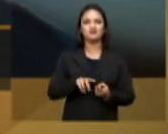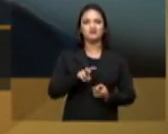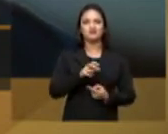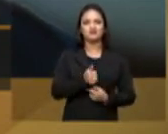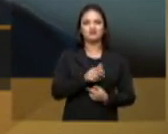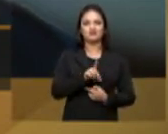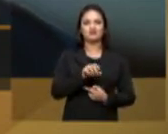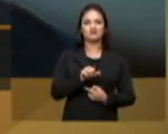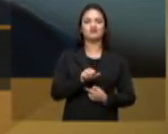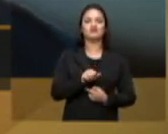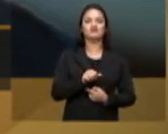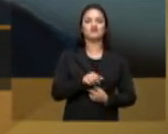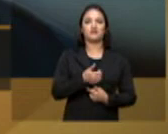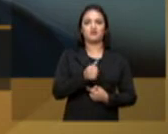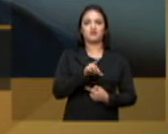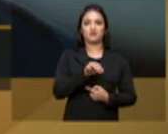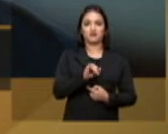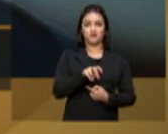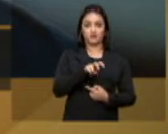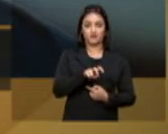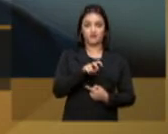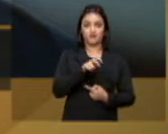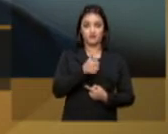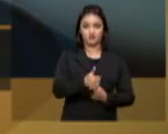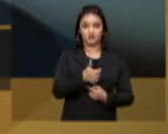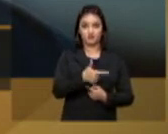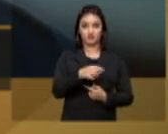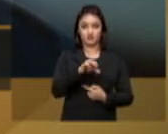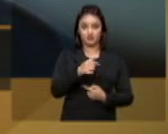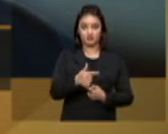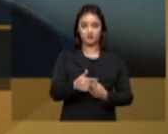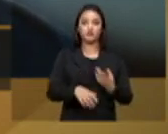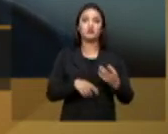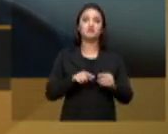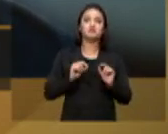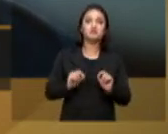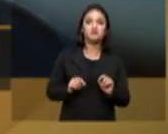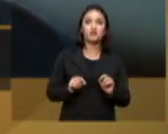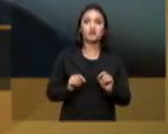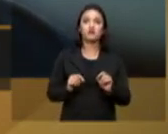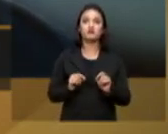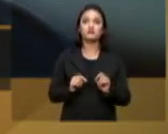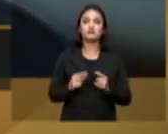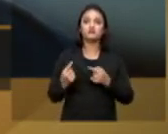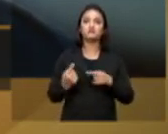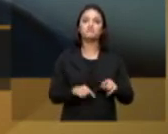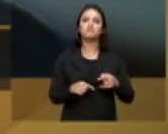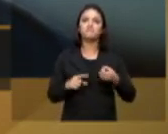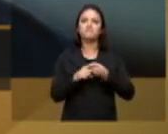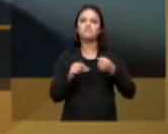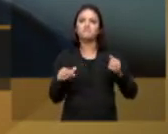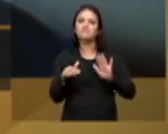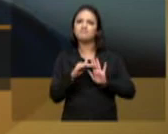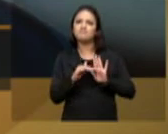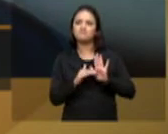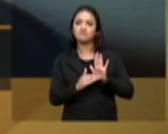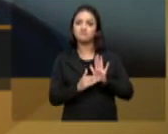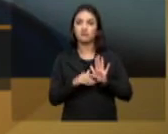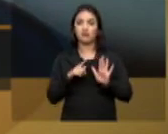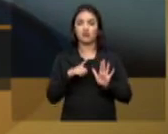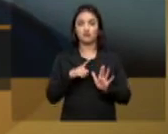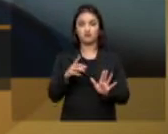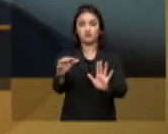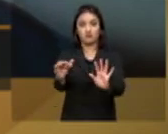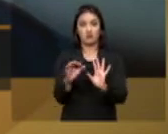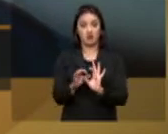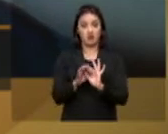5.277, na qual se questionam, em resumo, disposições legais que possibilitam